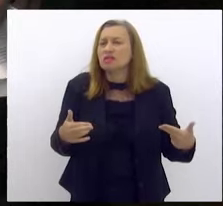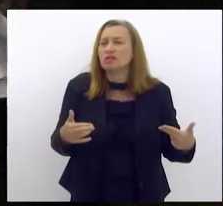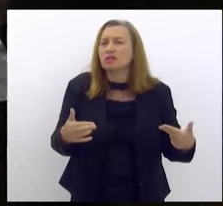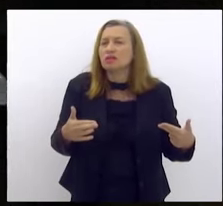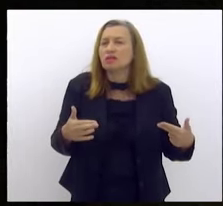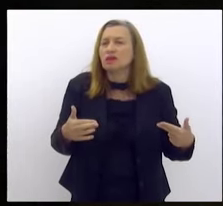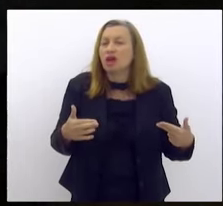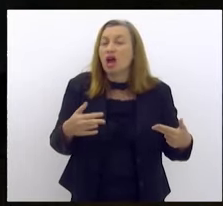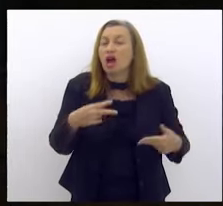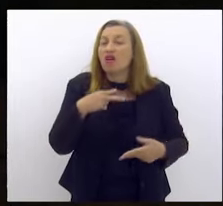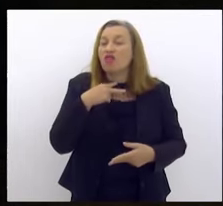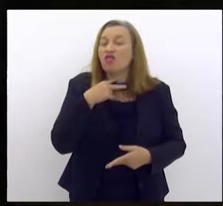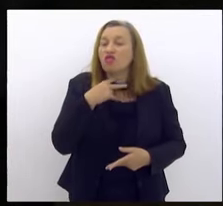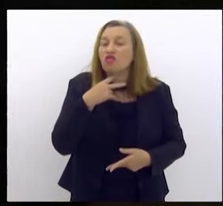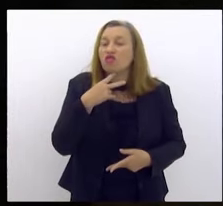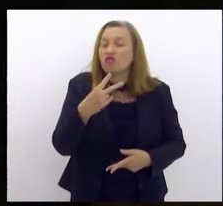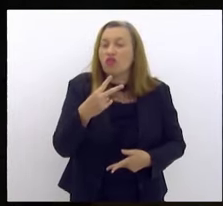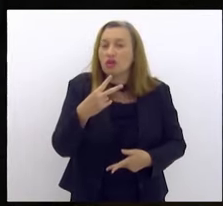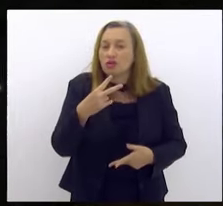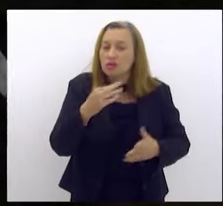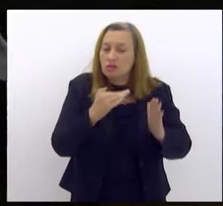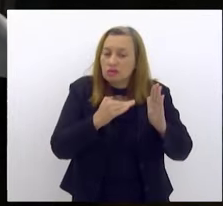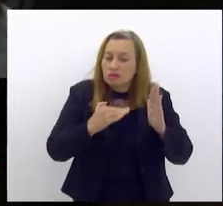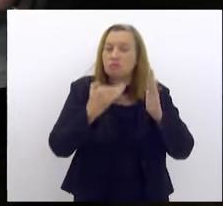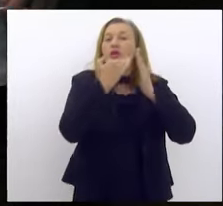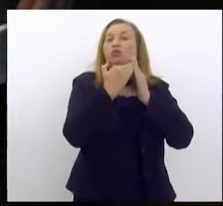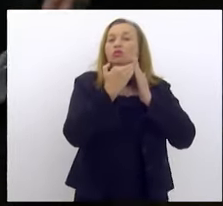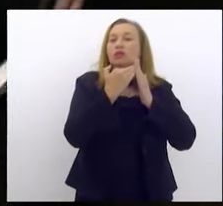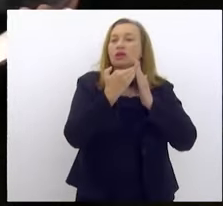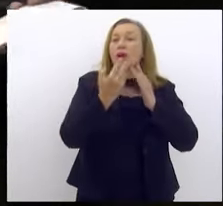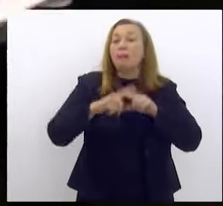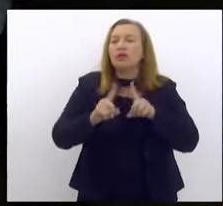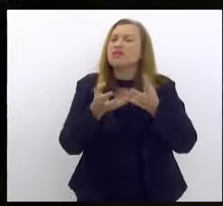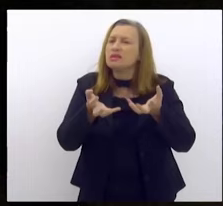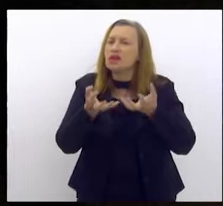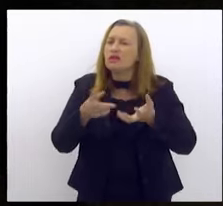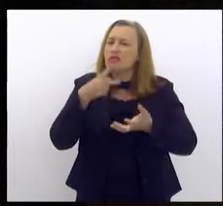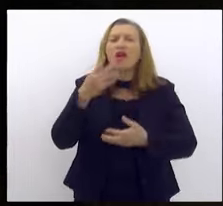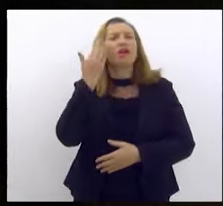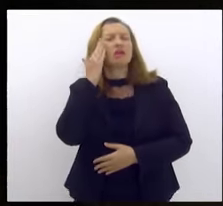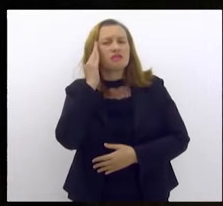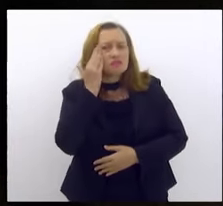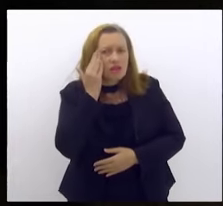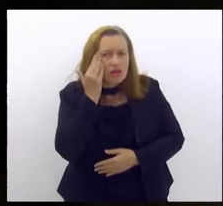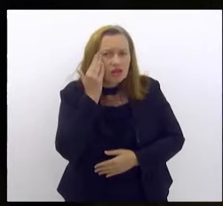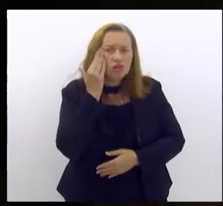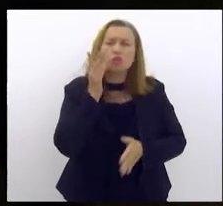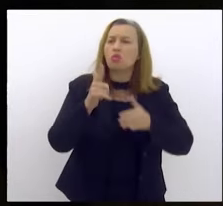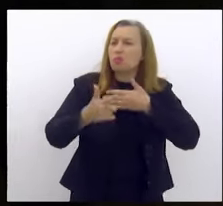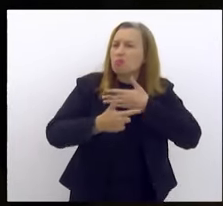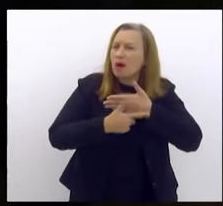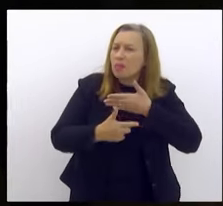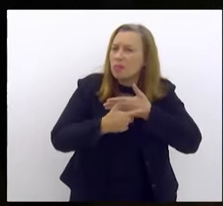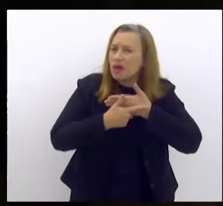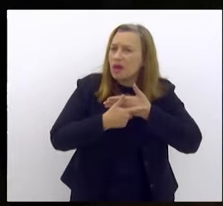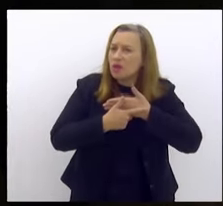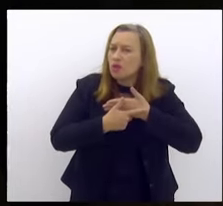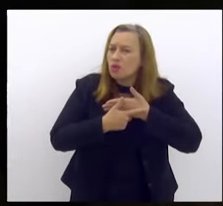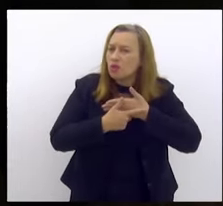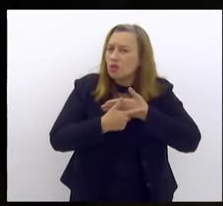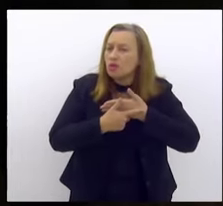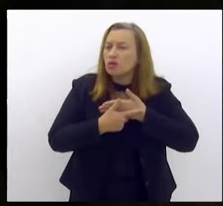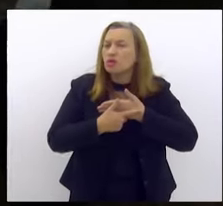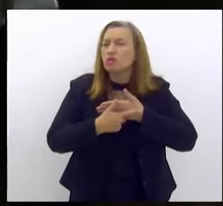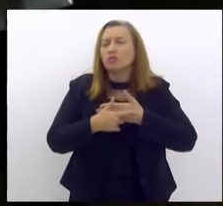exaltação, muitas vezes se sobe o tom. Mas quero dizer que compreendo o papel que tem sido dado, sobretudo por